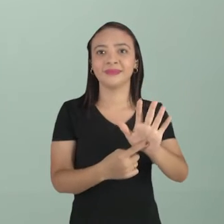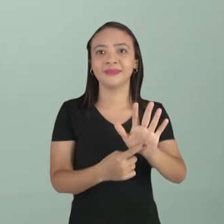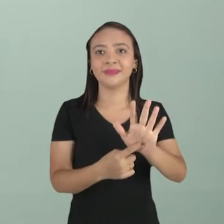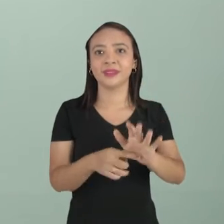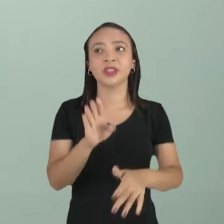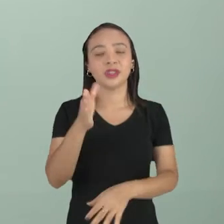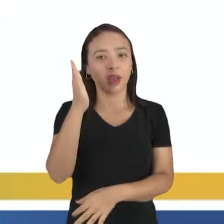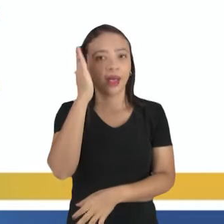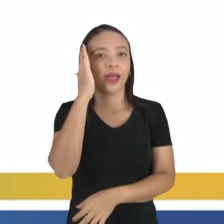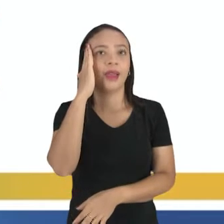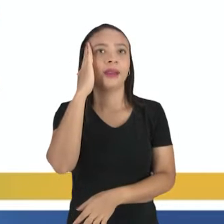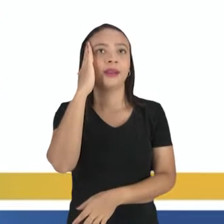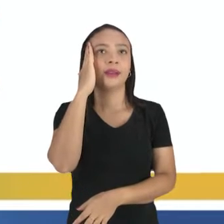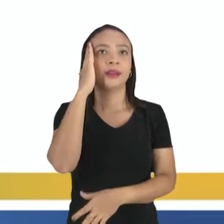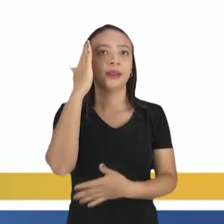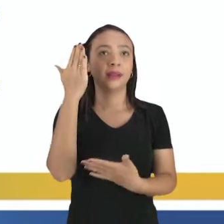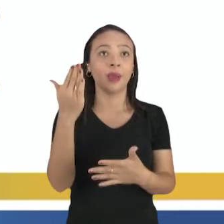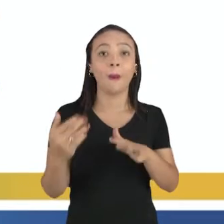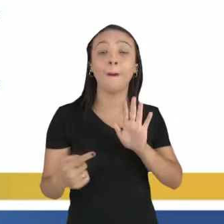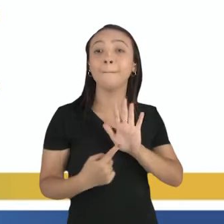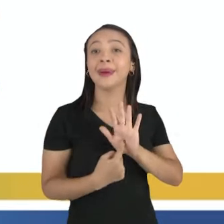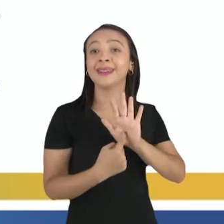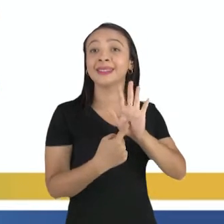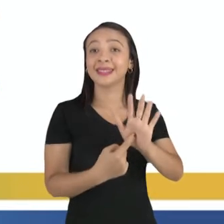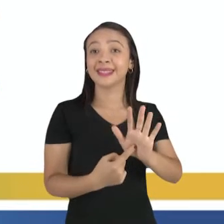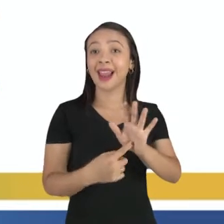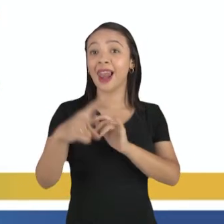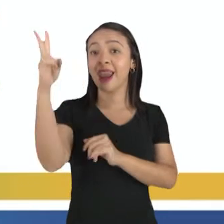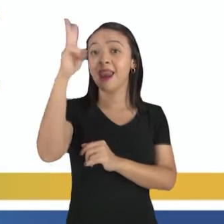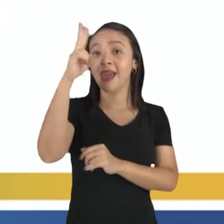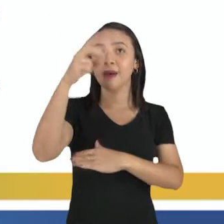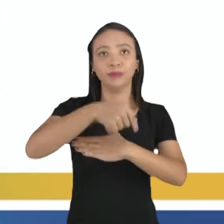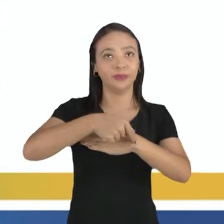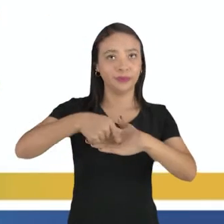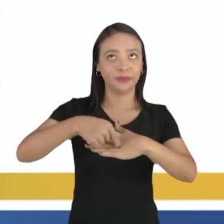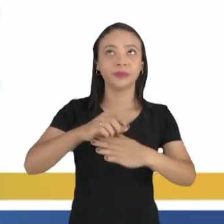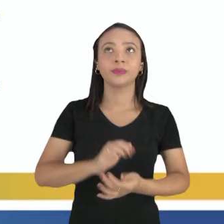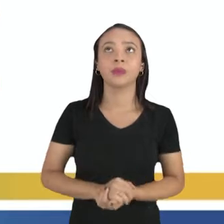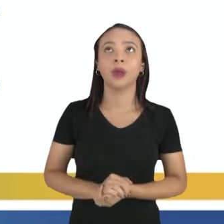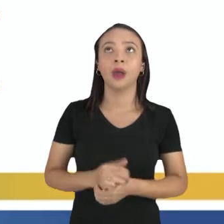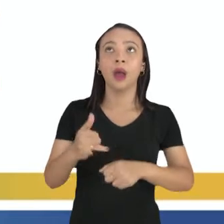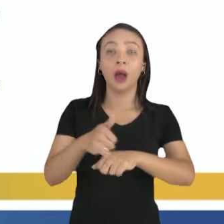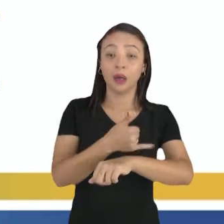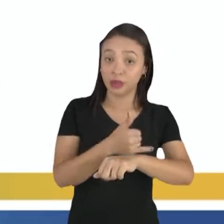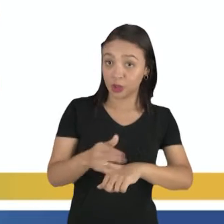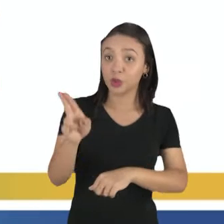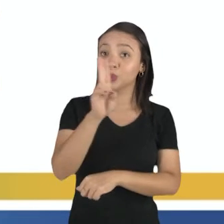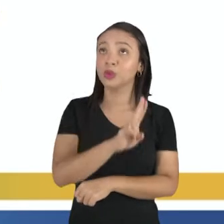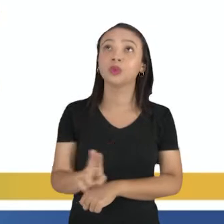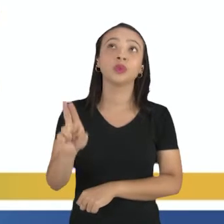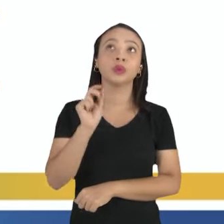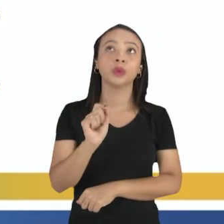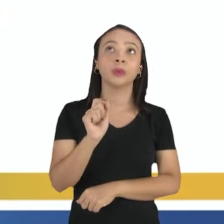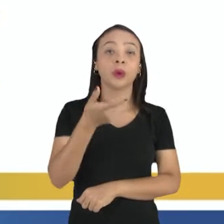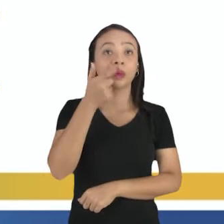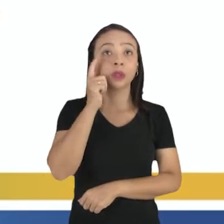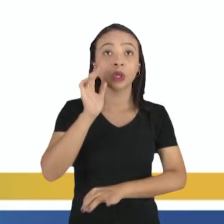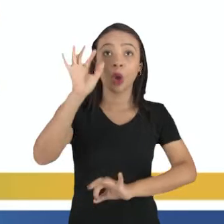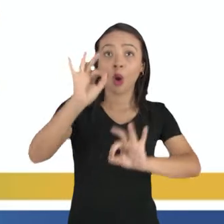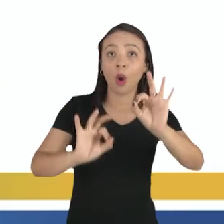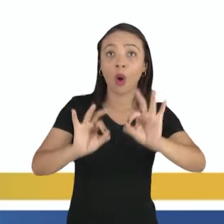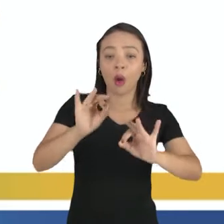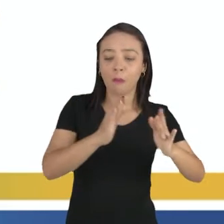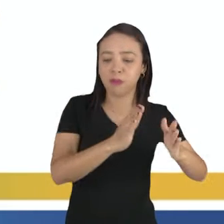um norte. Então, relato de memórias do autor. Entre os recursos usados para organizar